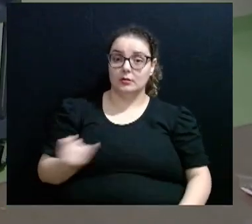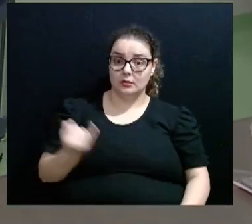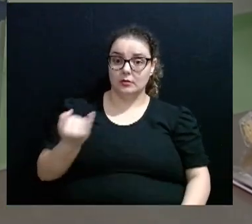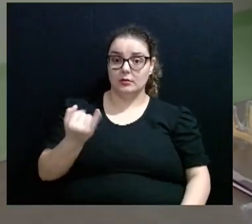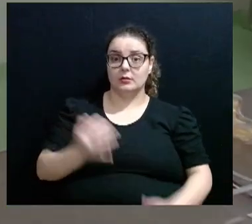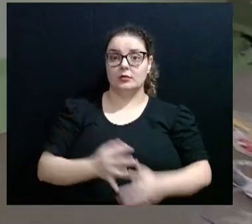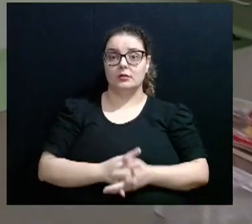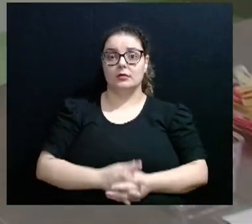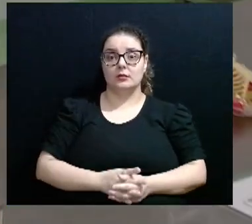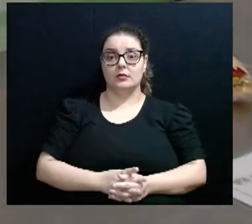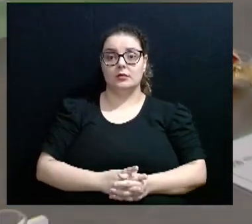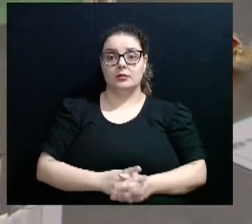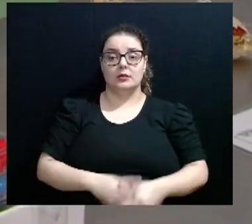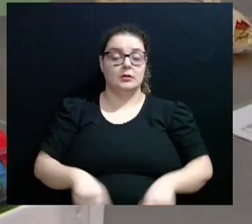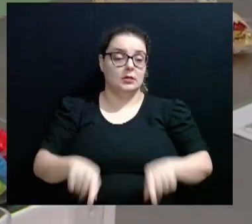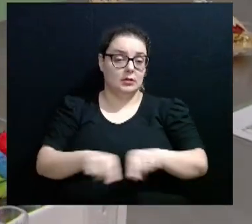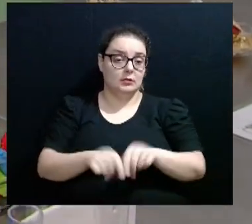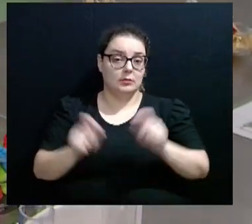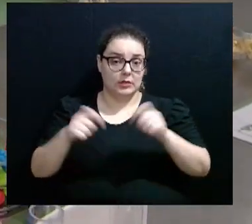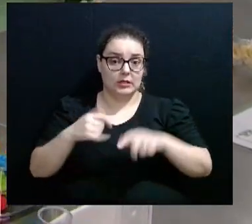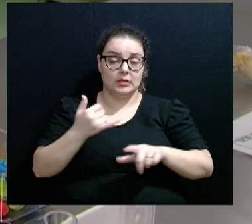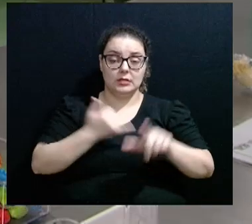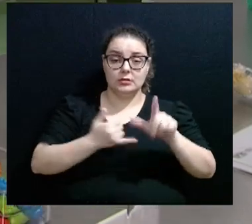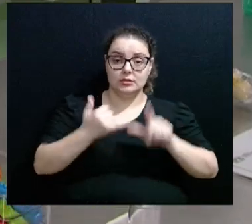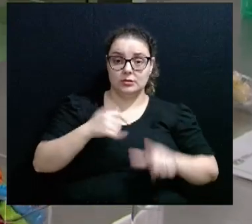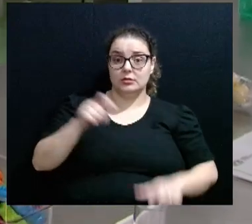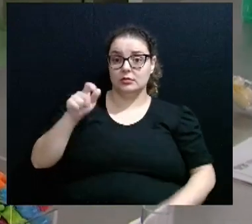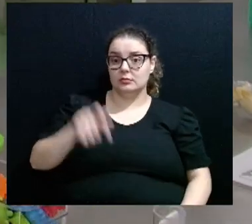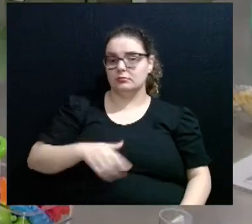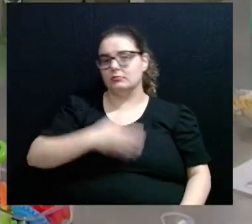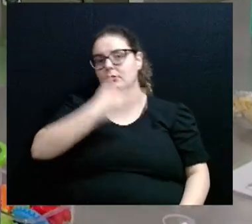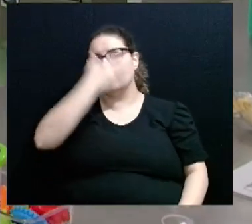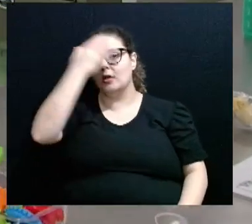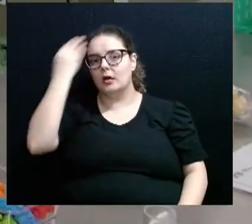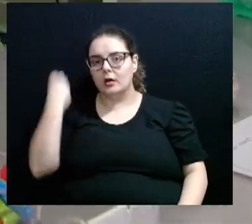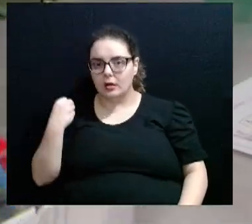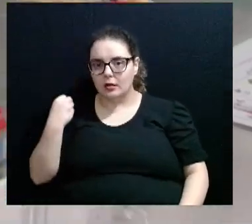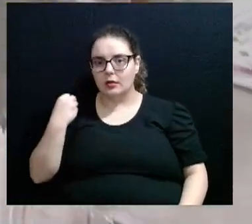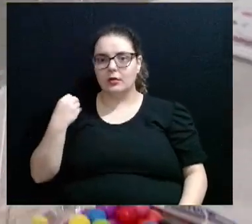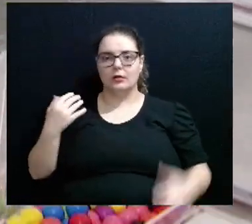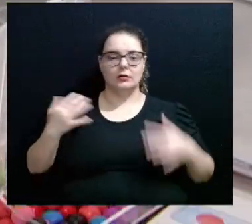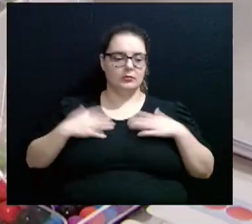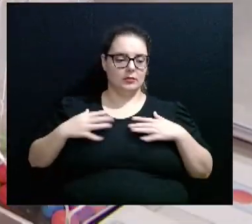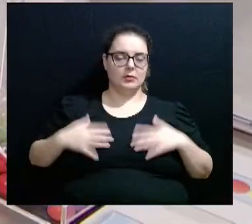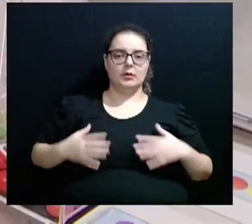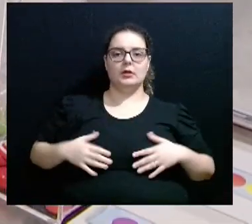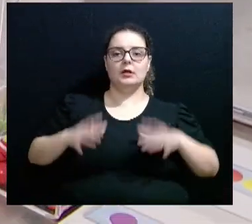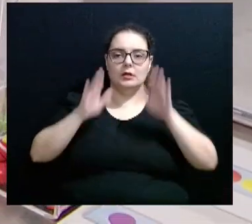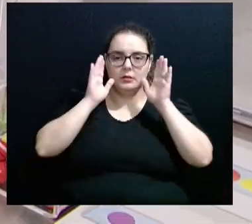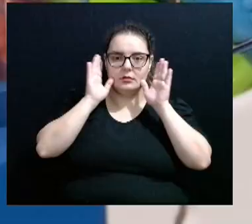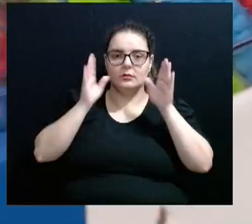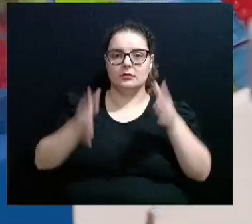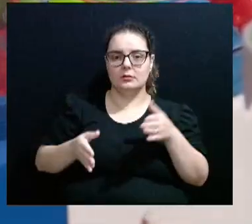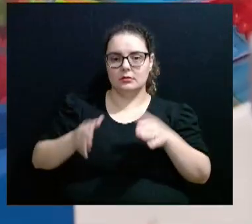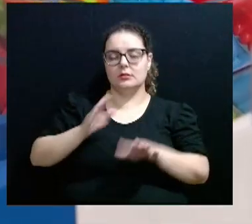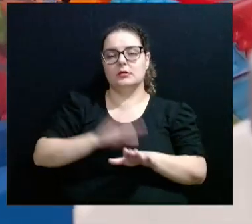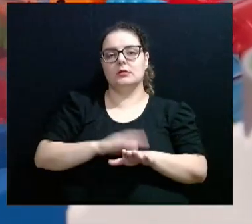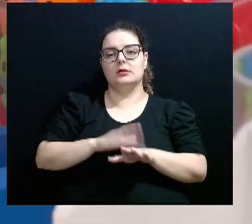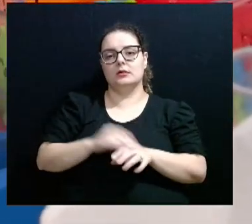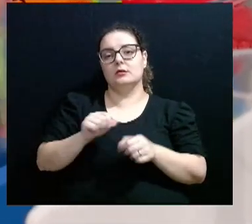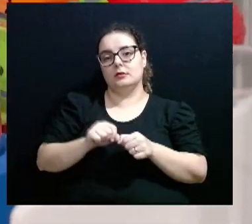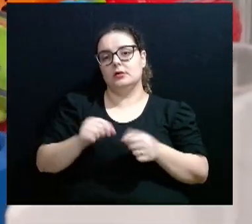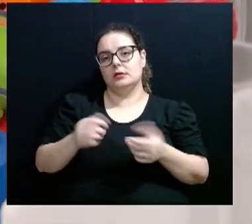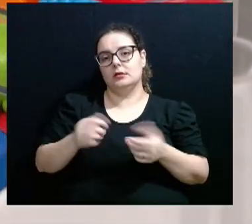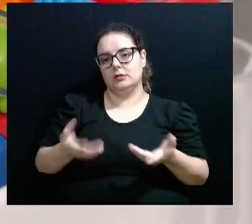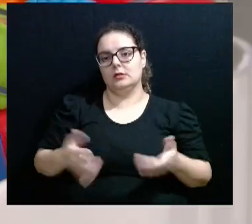essa capacidade lúdica da pessoa esquecer um pouco que ela está com essa roupa e se concentrar nessa atividade que ela está fazendo. Então, como